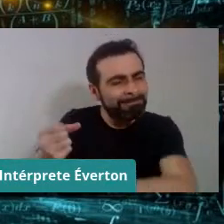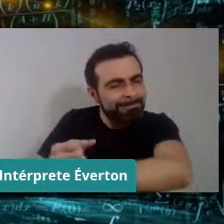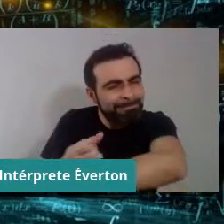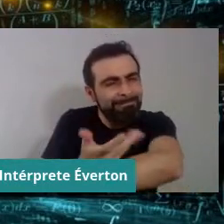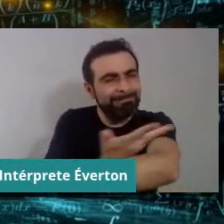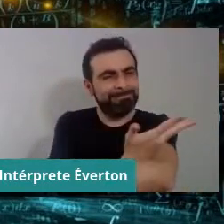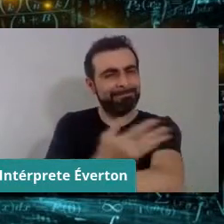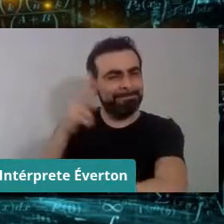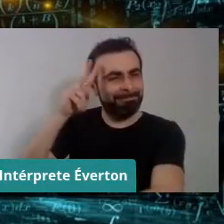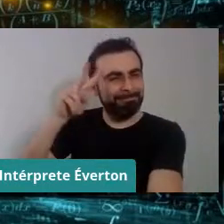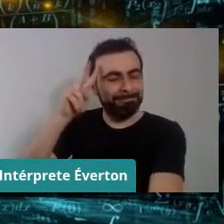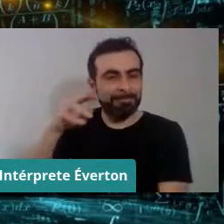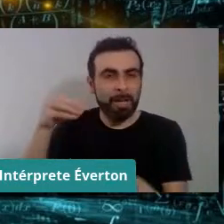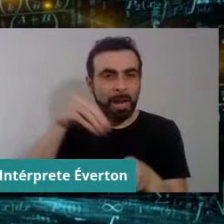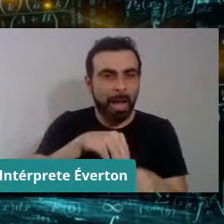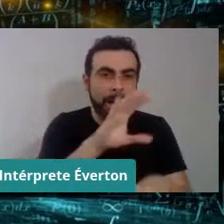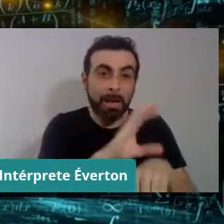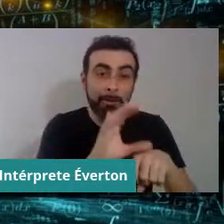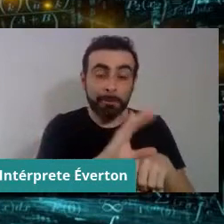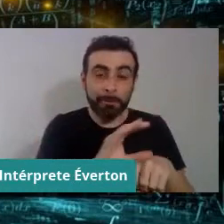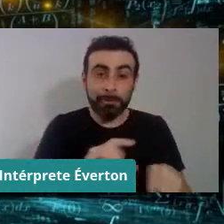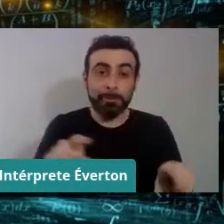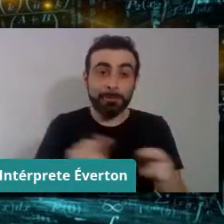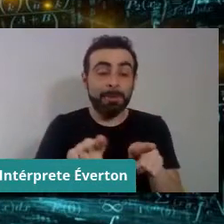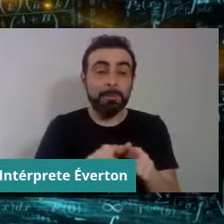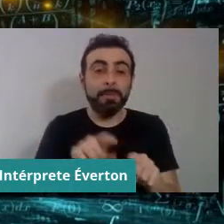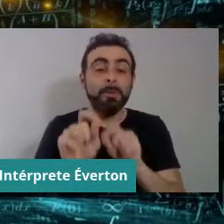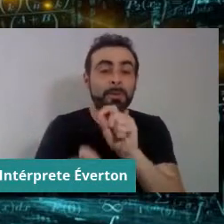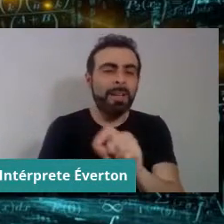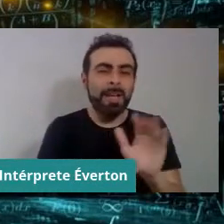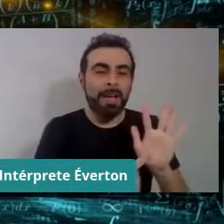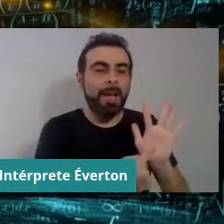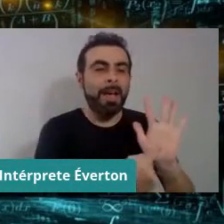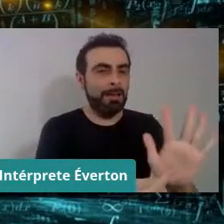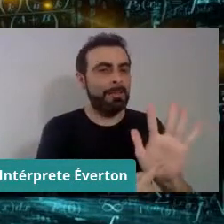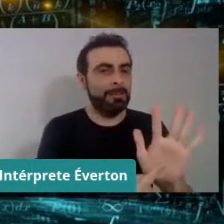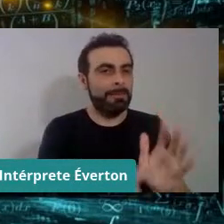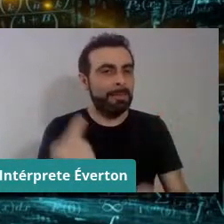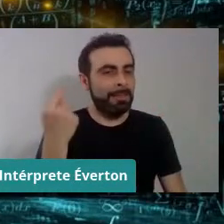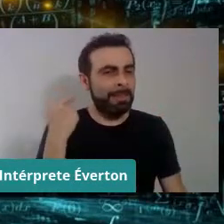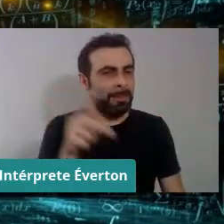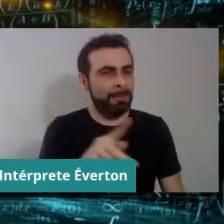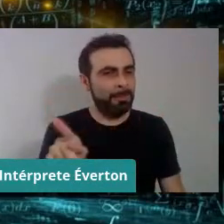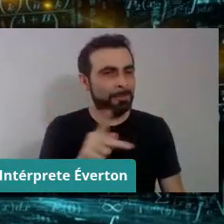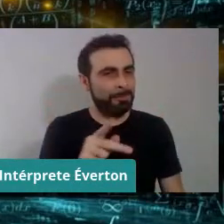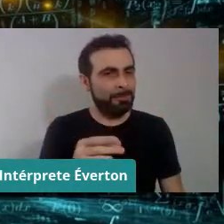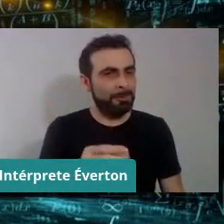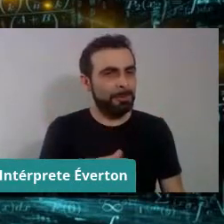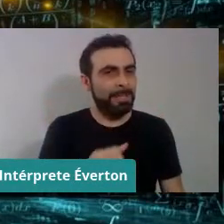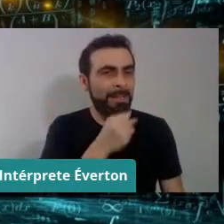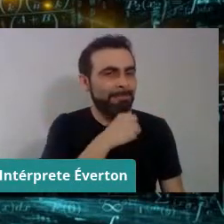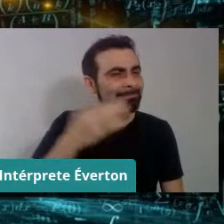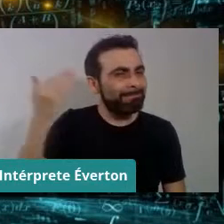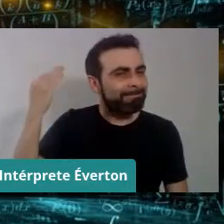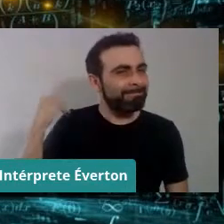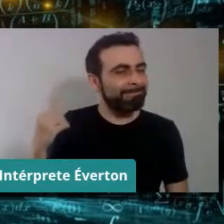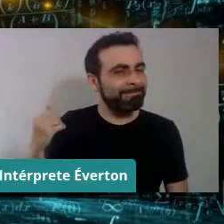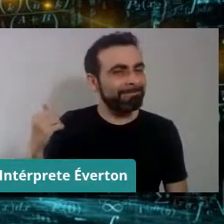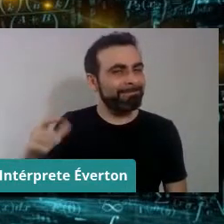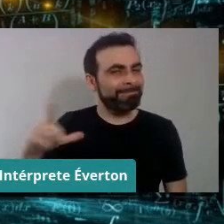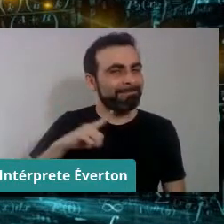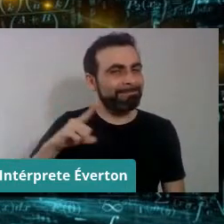do curso e nos apresentará alguns dos antigos professores a quem respeitamos